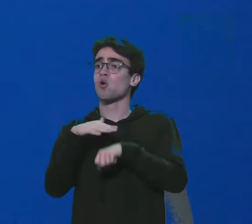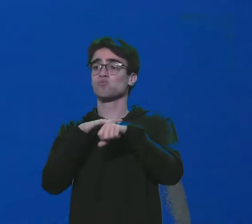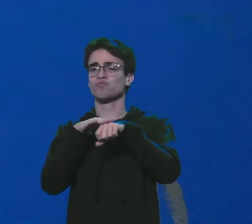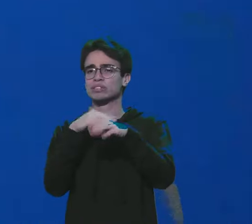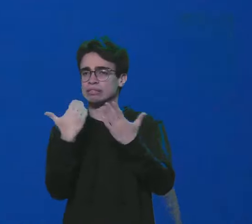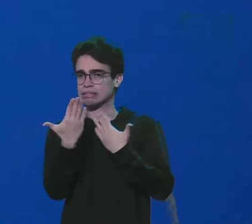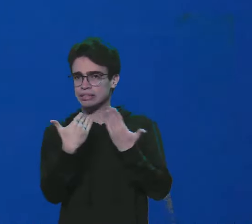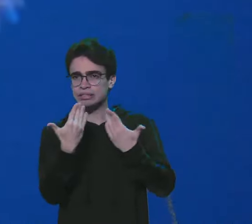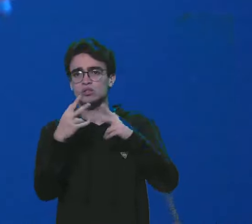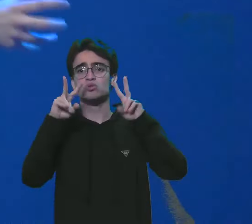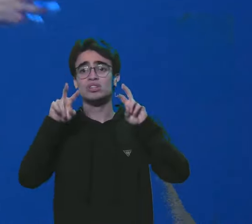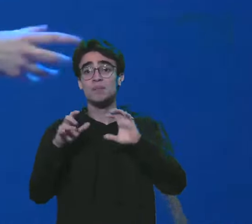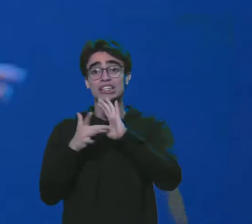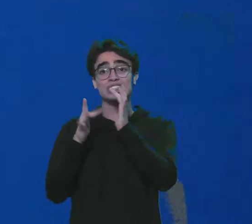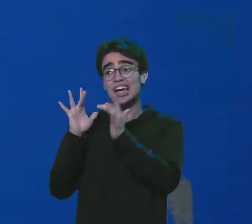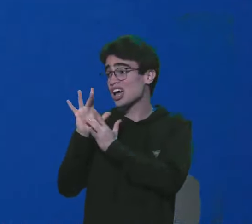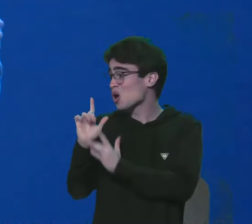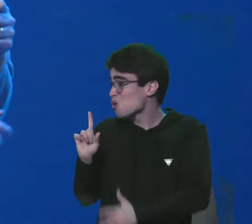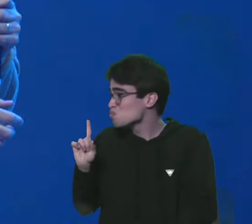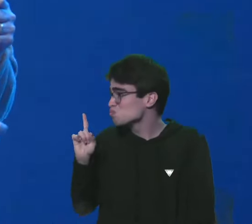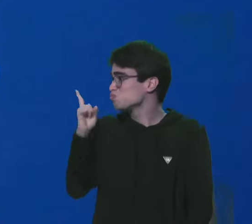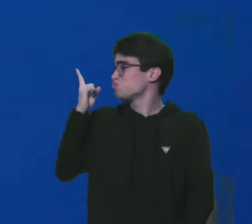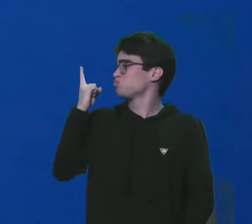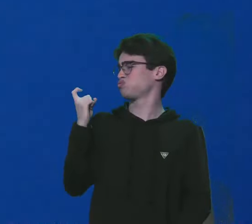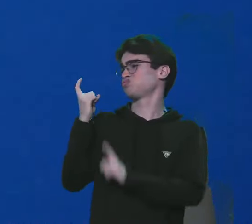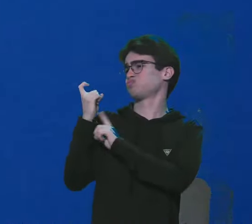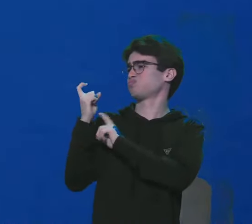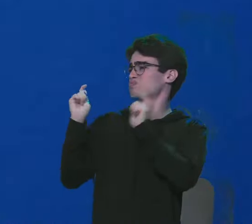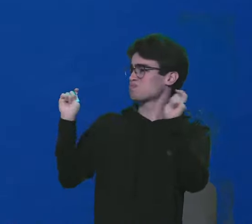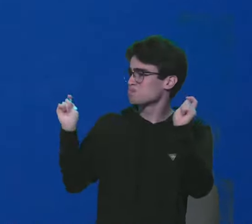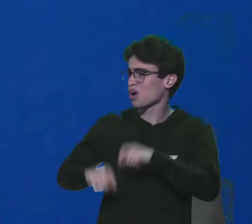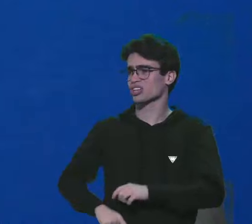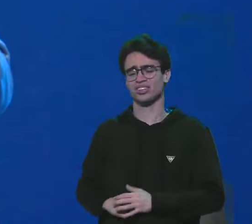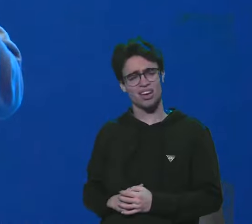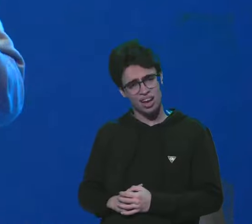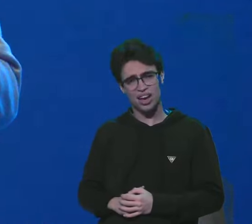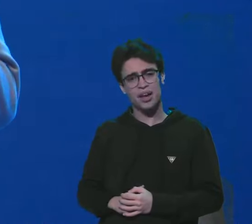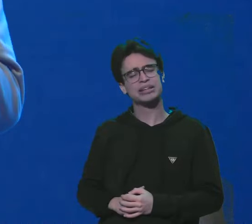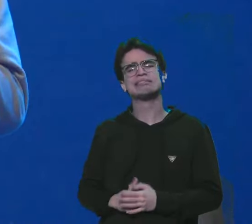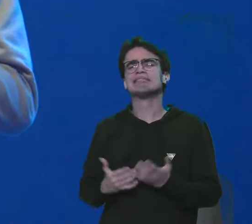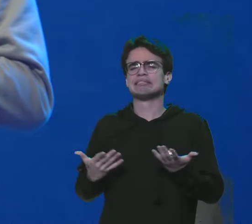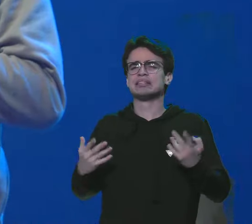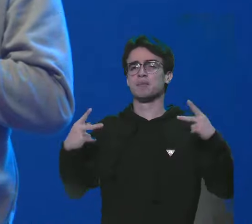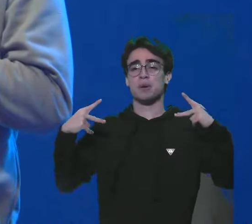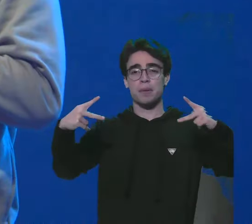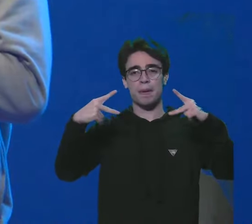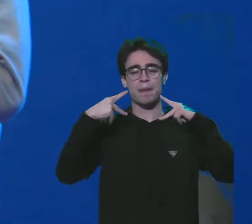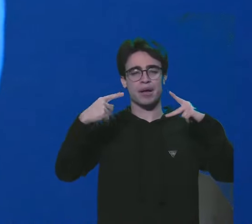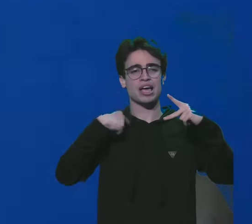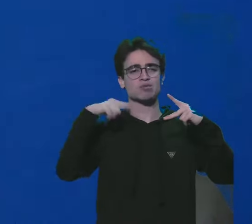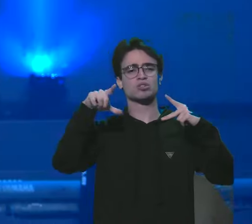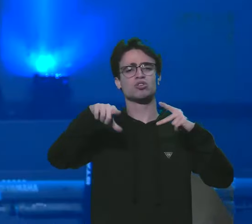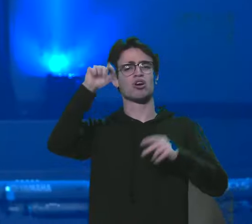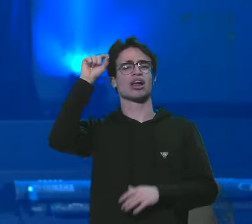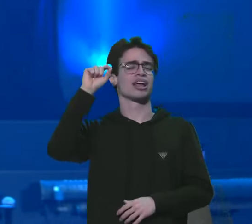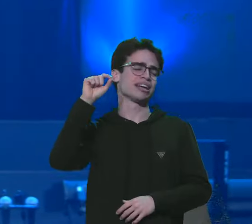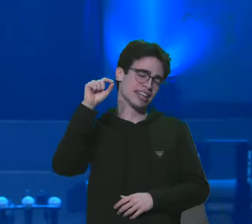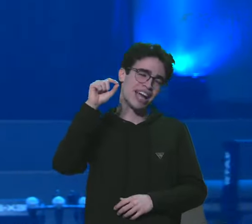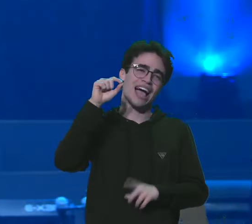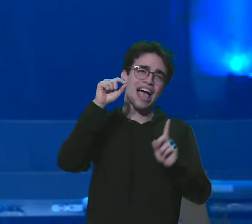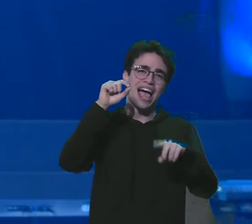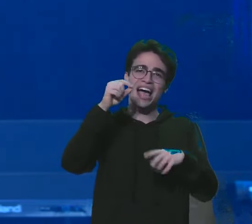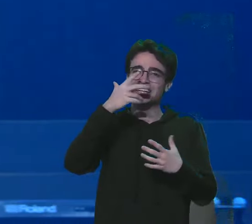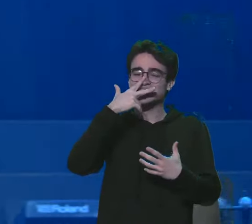faz, que só Ele pode fazer por nós. E sabe, eu escolhi essa mensagem inspirado um